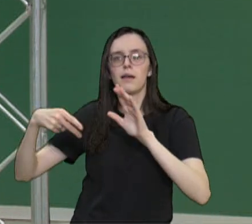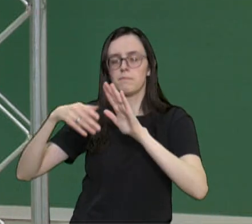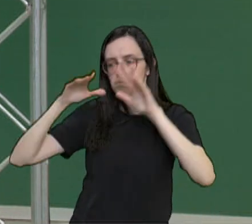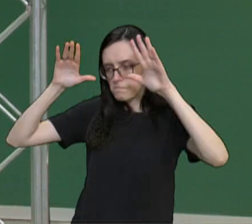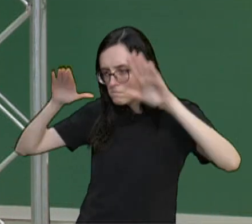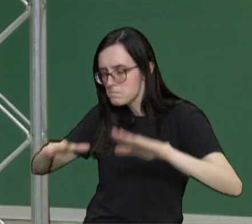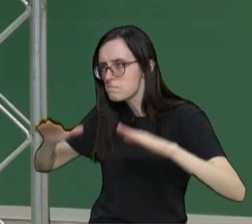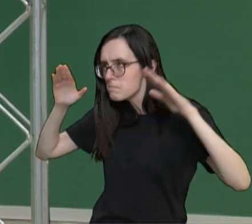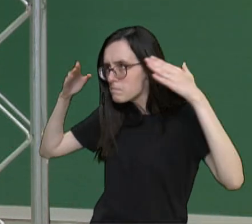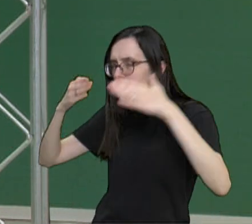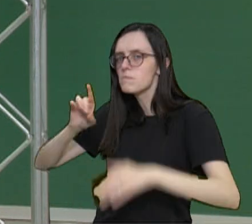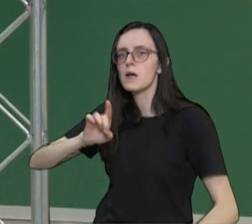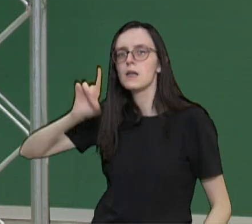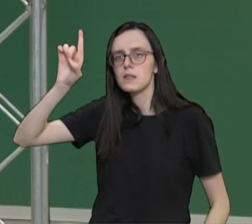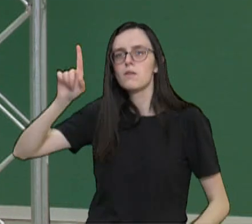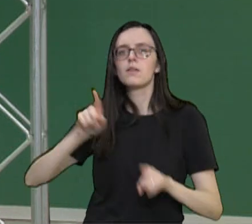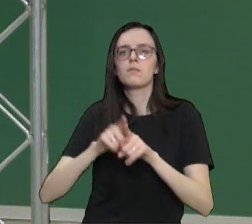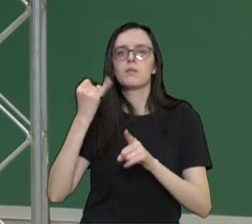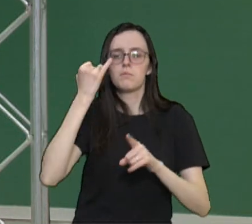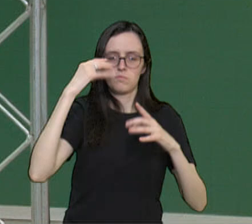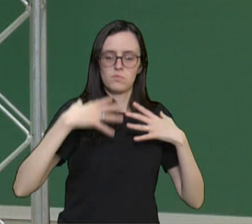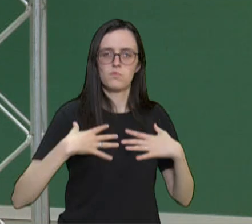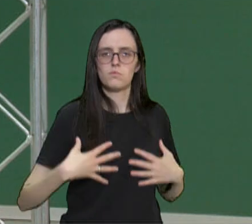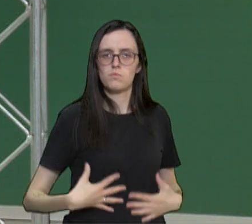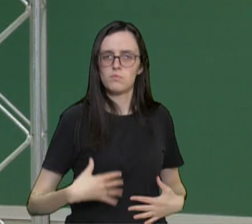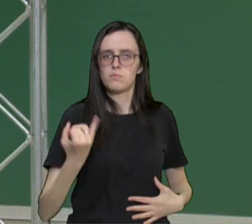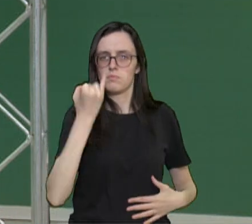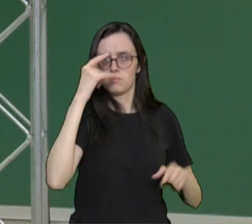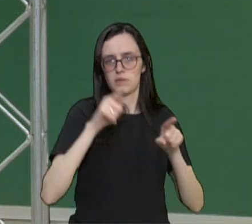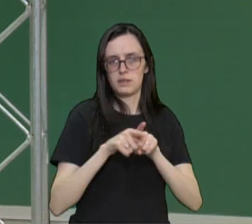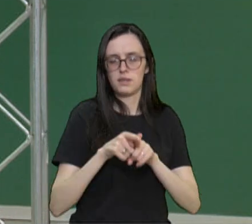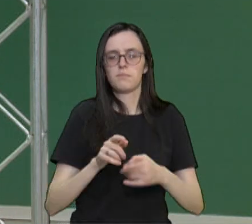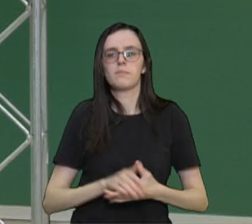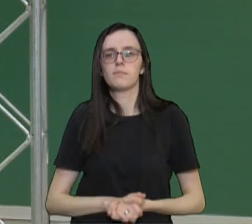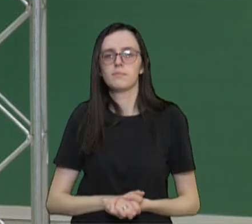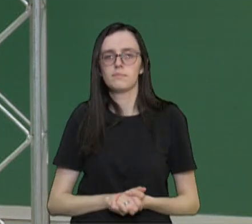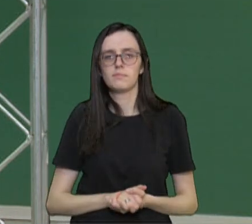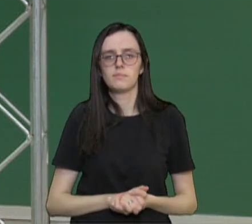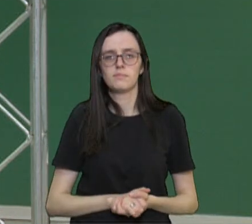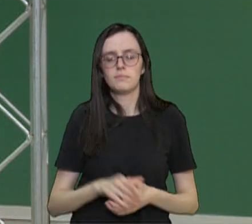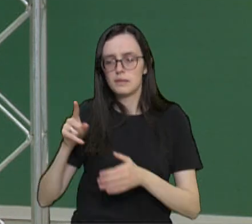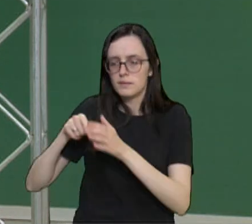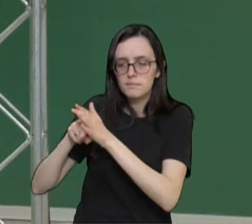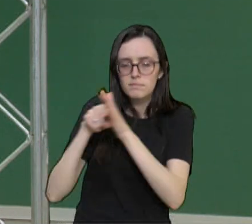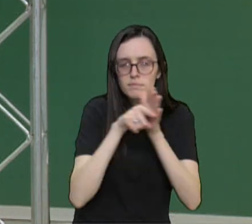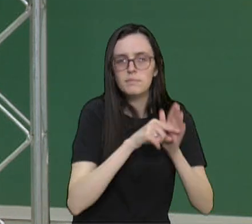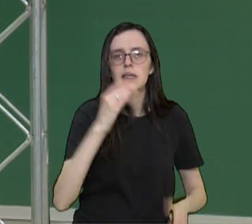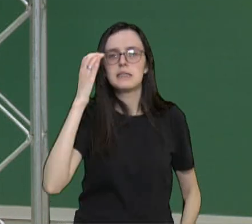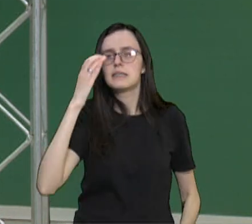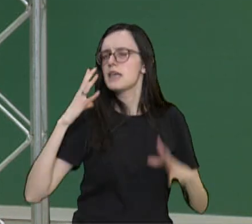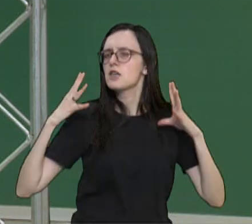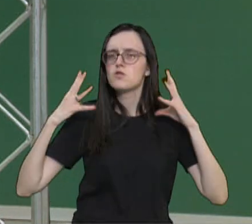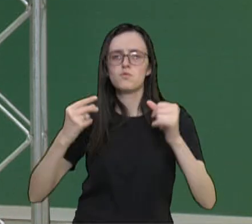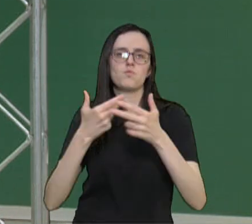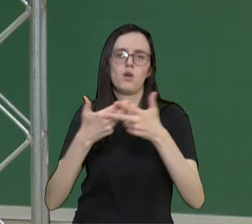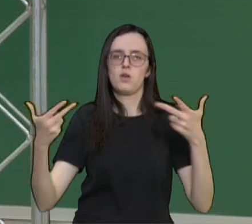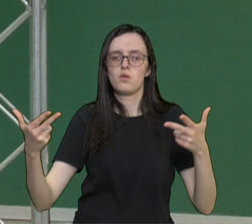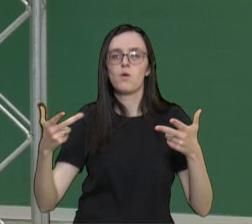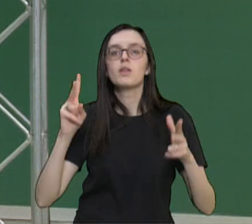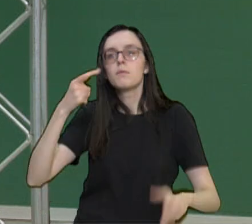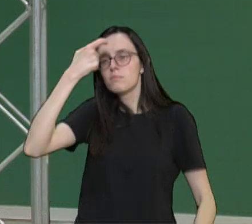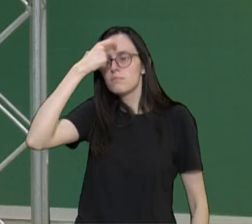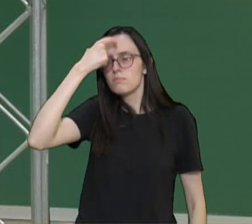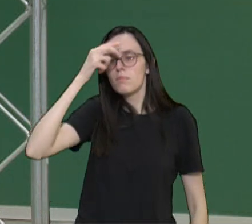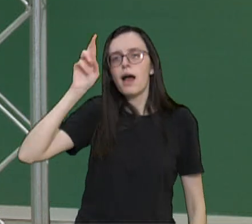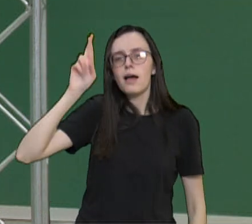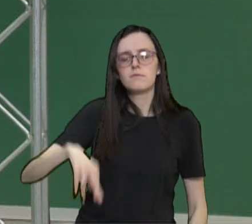o corpo, né, a cultura do corpo. Né. Defendiam a ideia de que a explicação científica para a maioria das coisas. Então, eles vão fazer tudo com